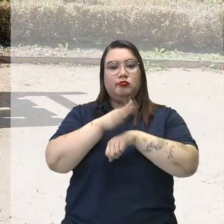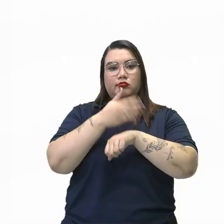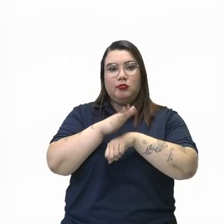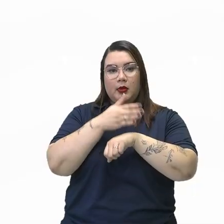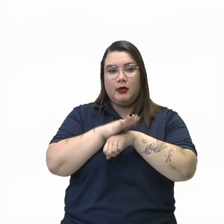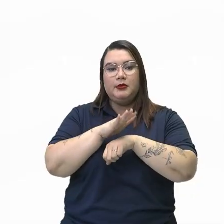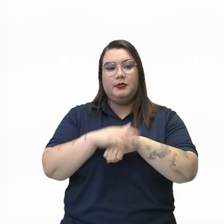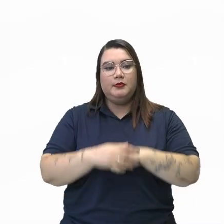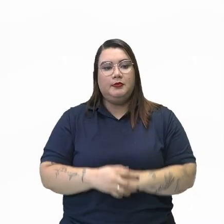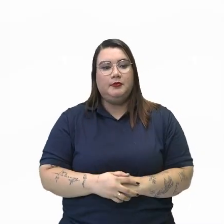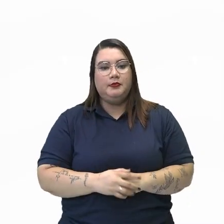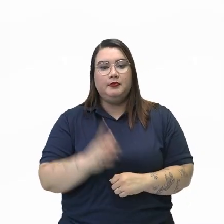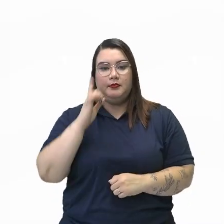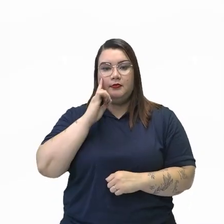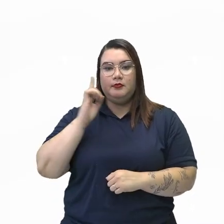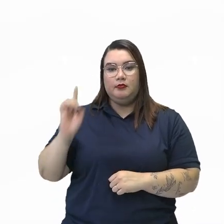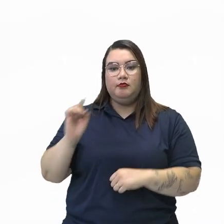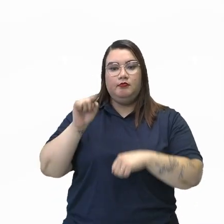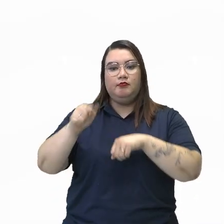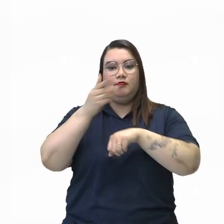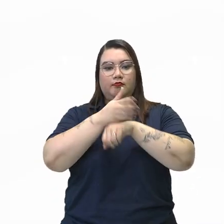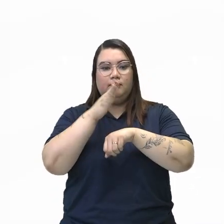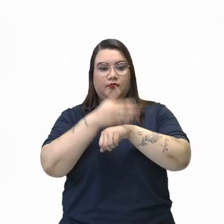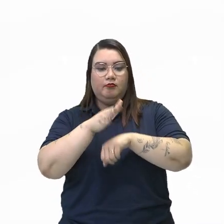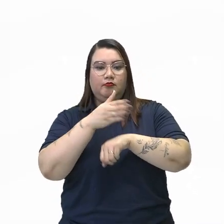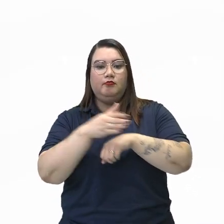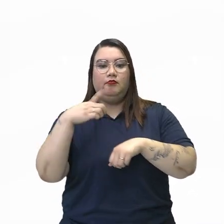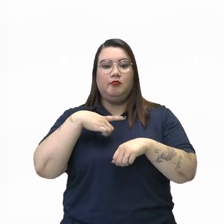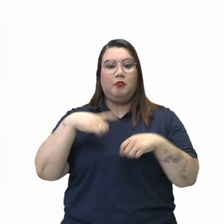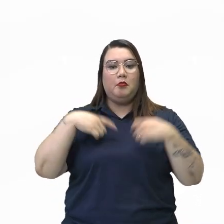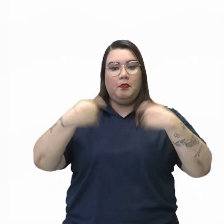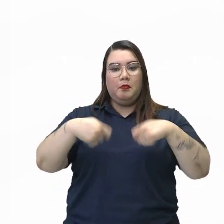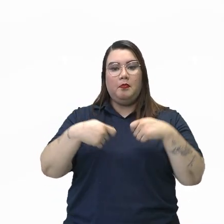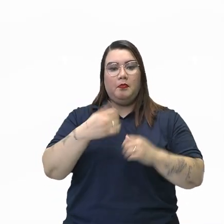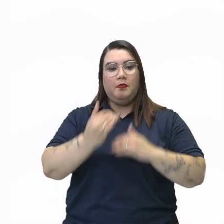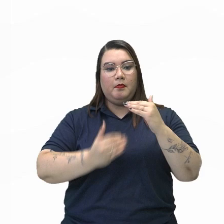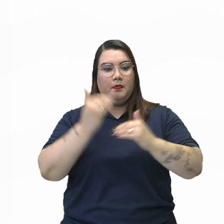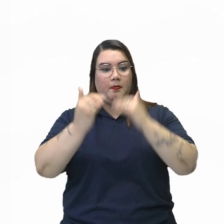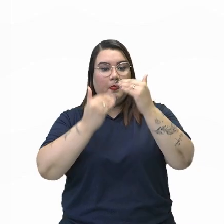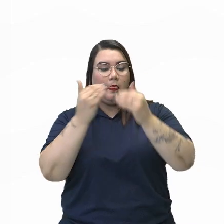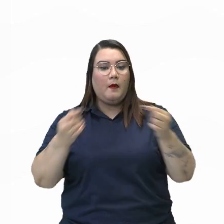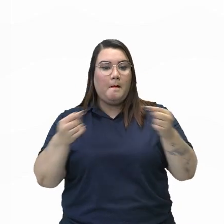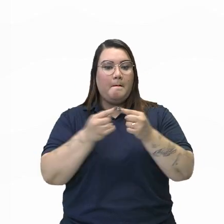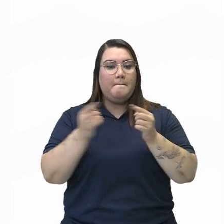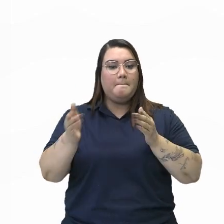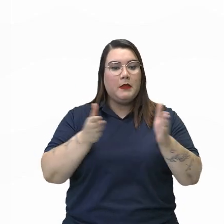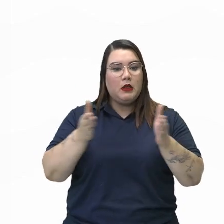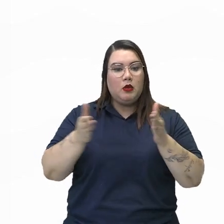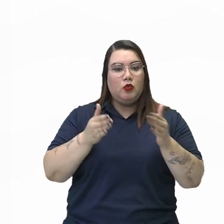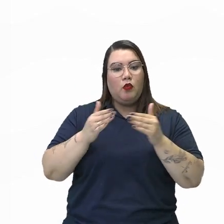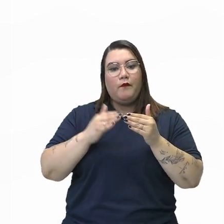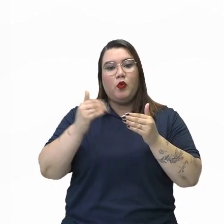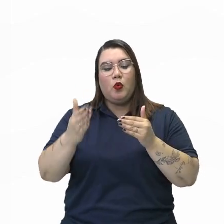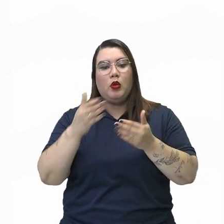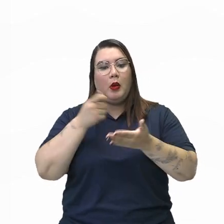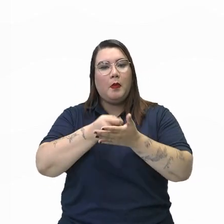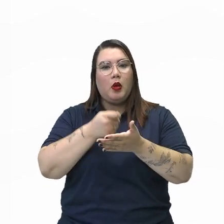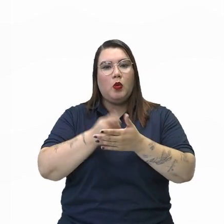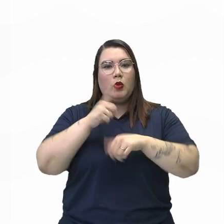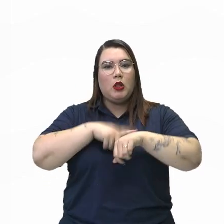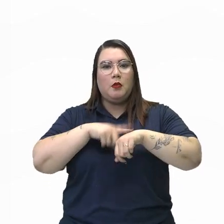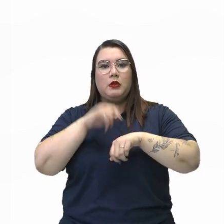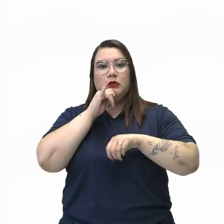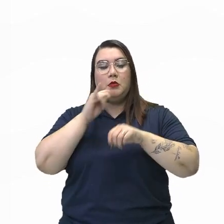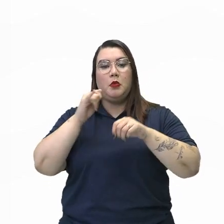lazer. Então, essas atividades, elas devem ser desenvolvidas em tempos fora das obrigações do